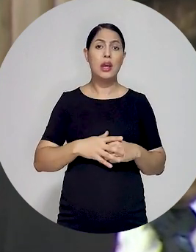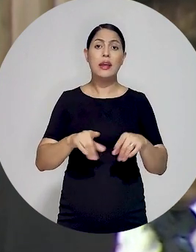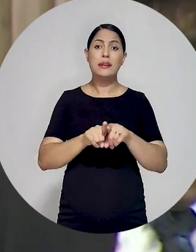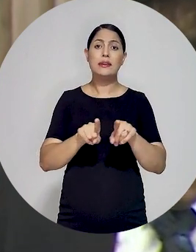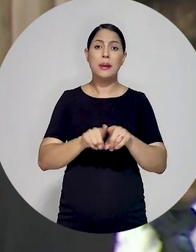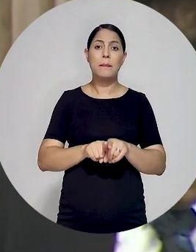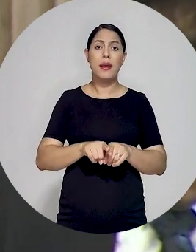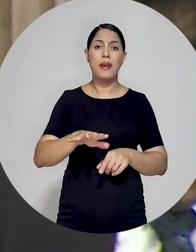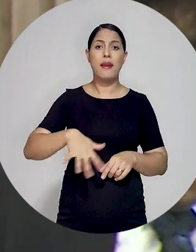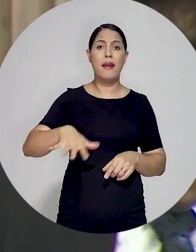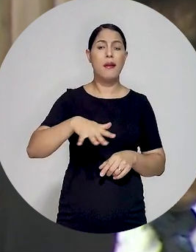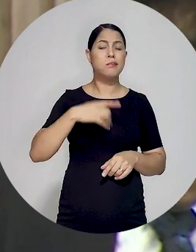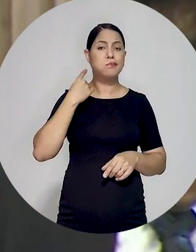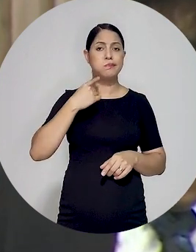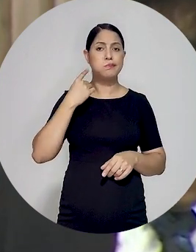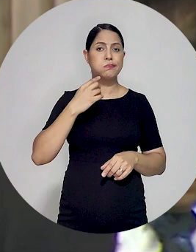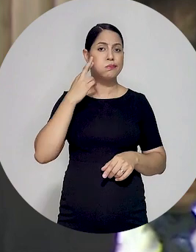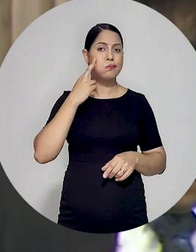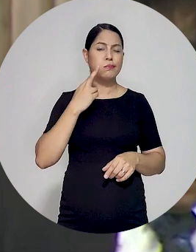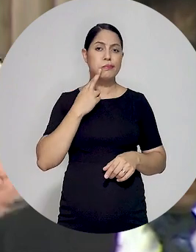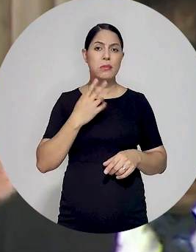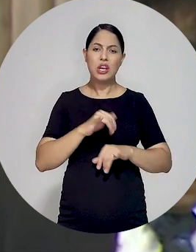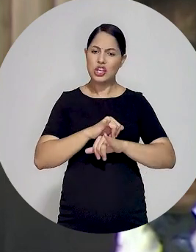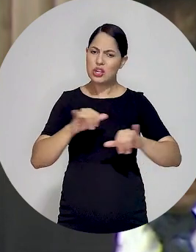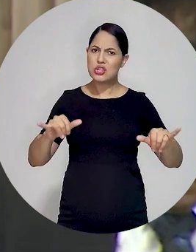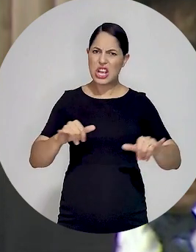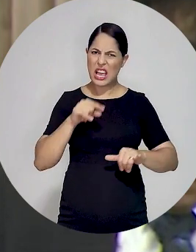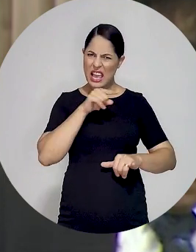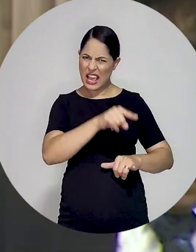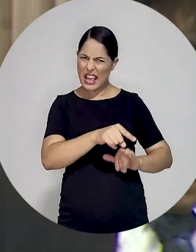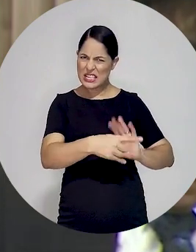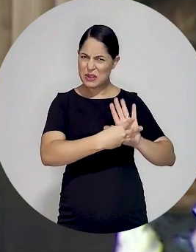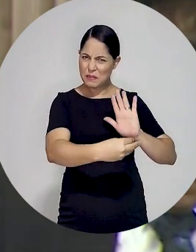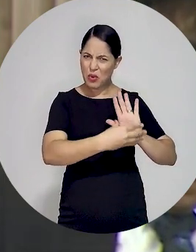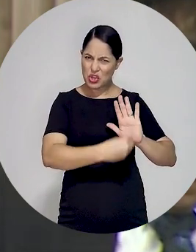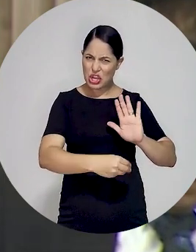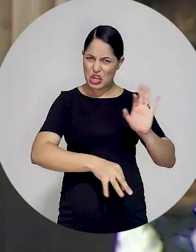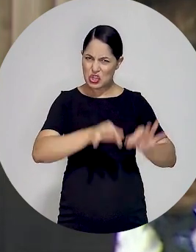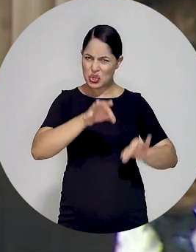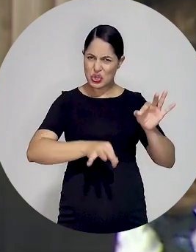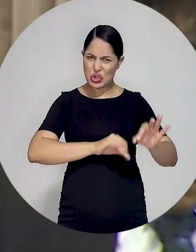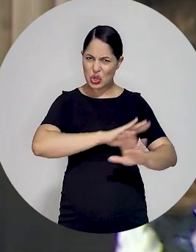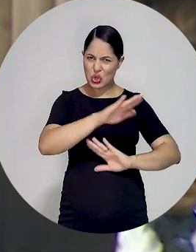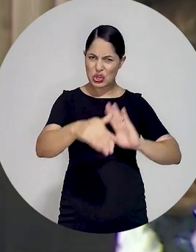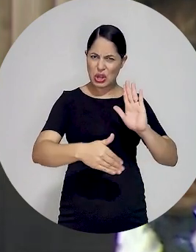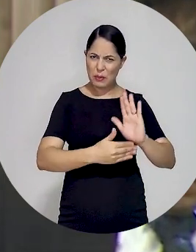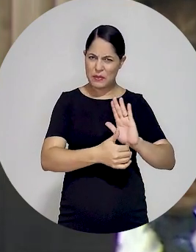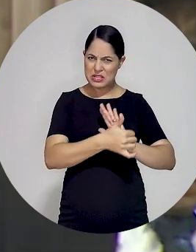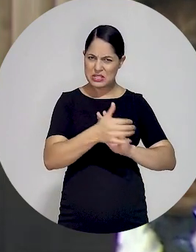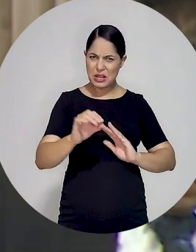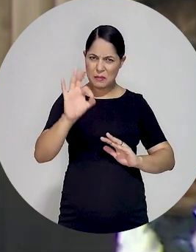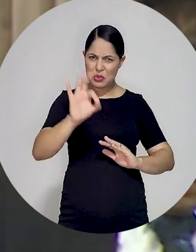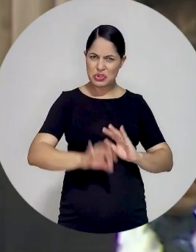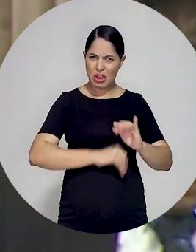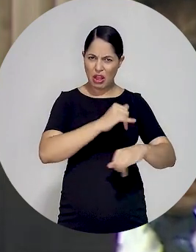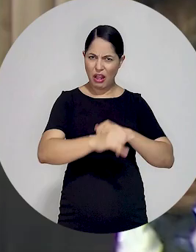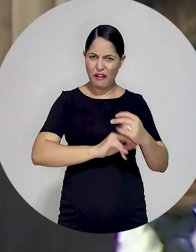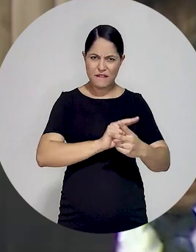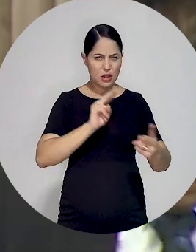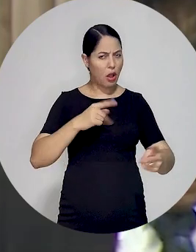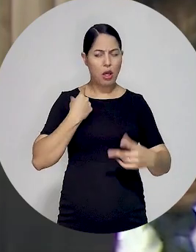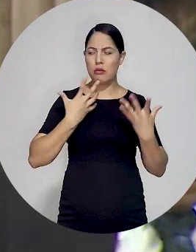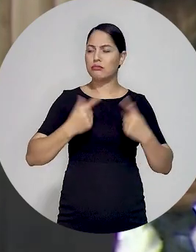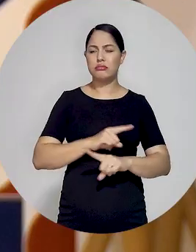desagrava a advocacia rondoniense, mas está dizendo também que não aceita esse modelo de justiça inteiramente